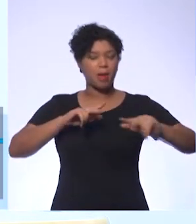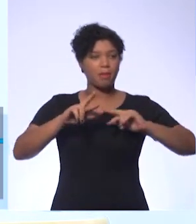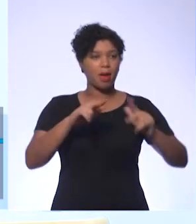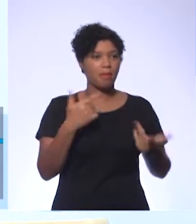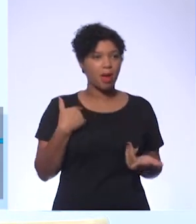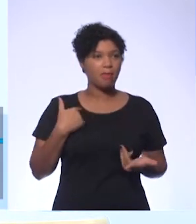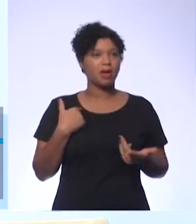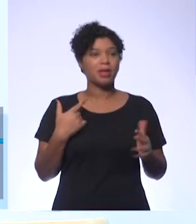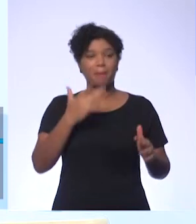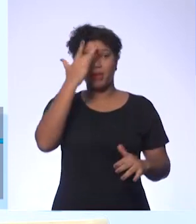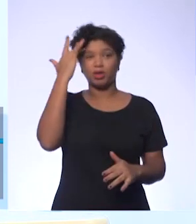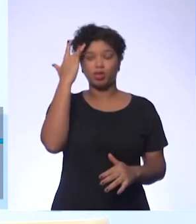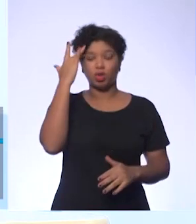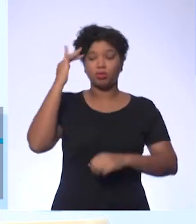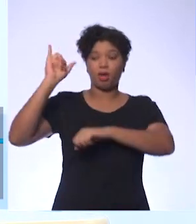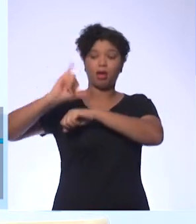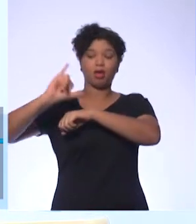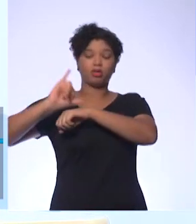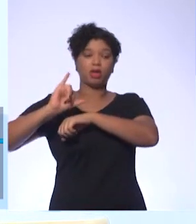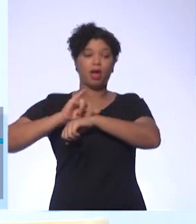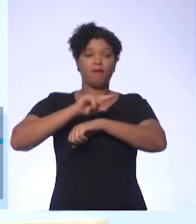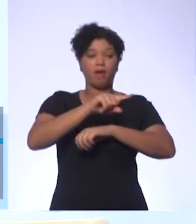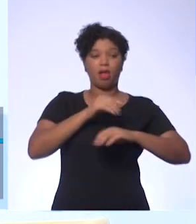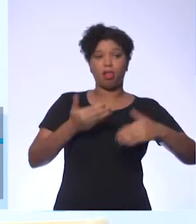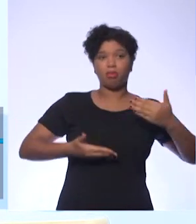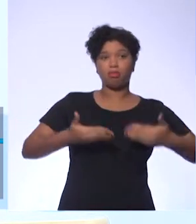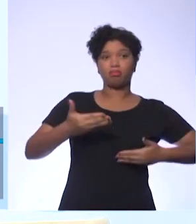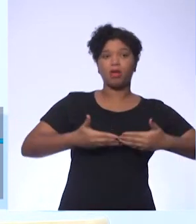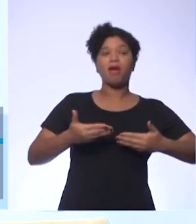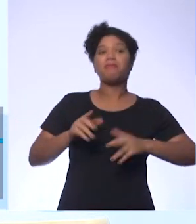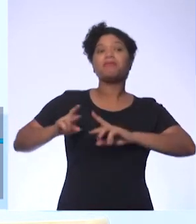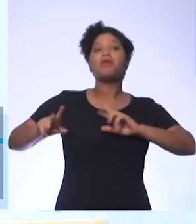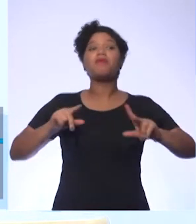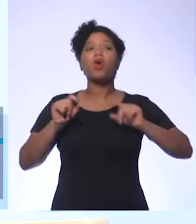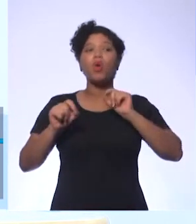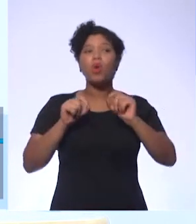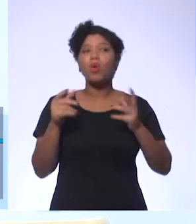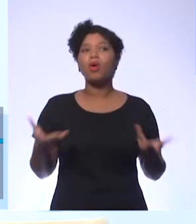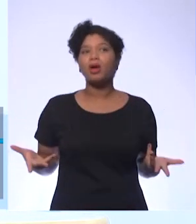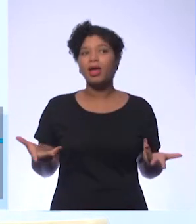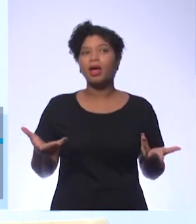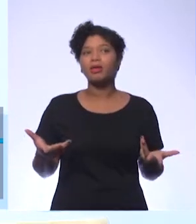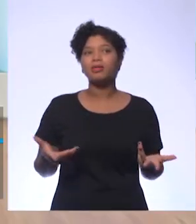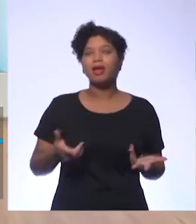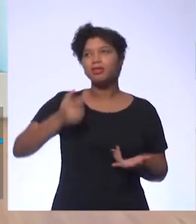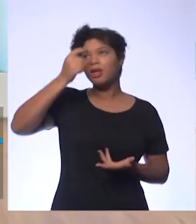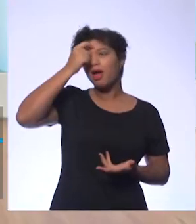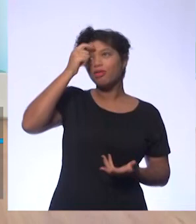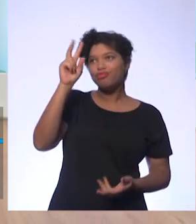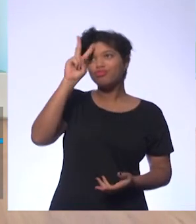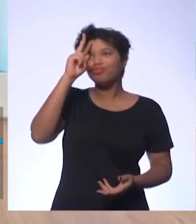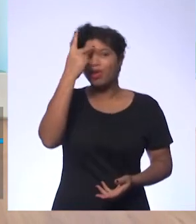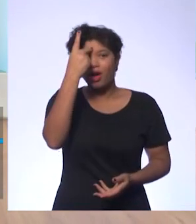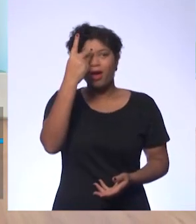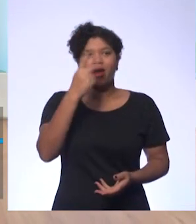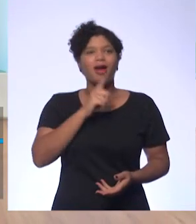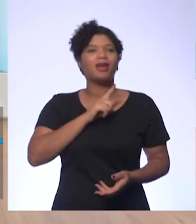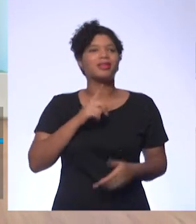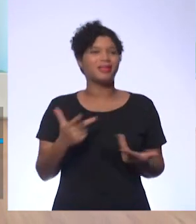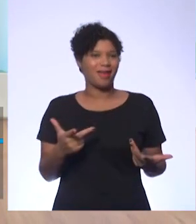entre patrão e empregado, né, a maneira que a gente pensa mudou a mentalidade. E para que